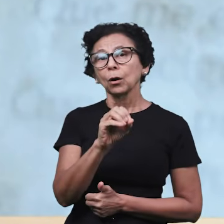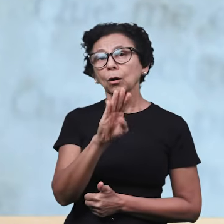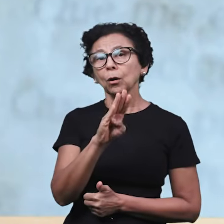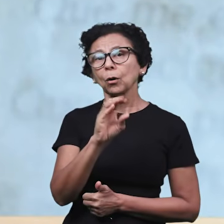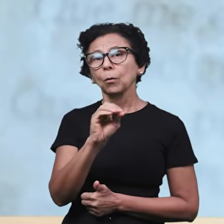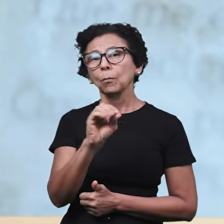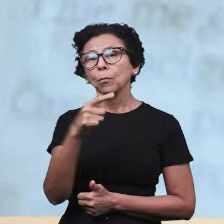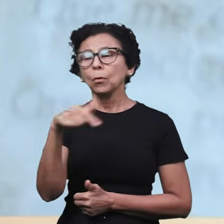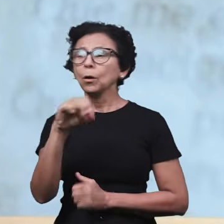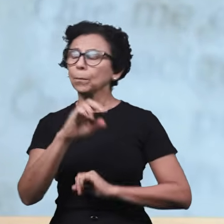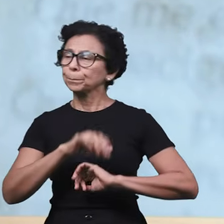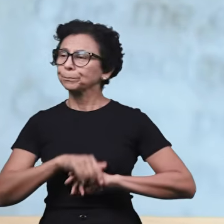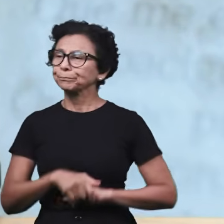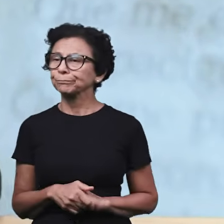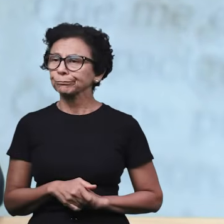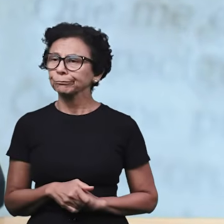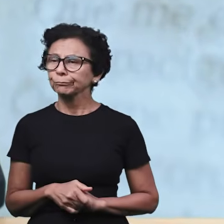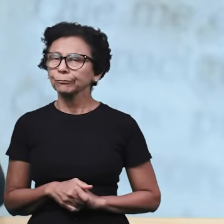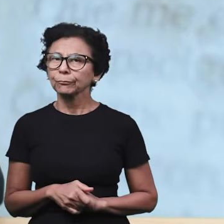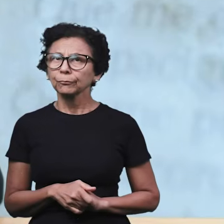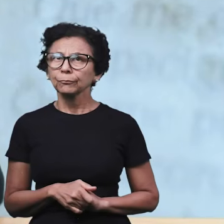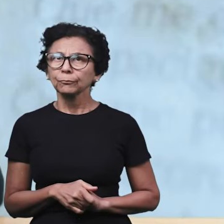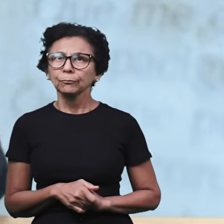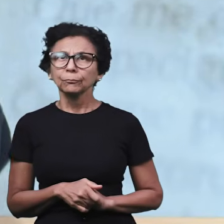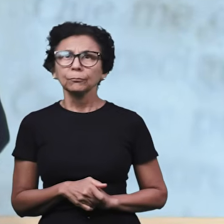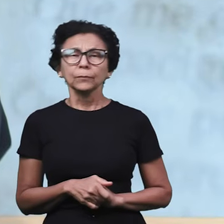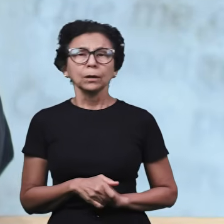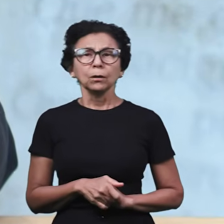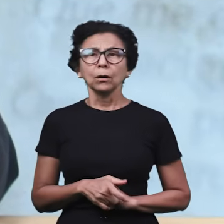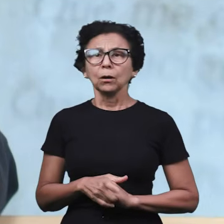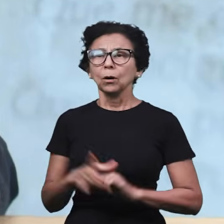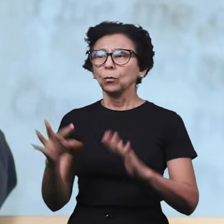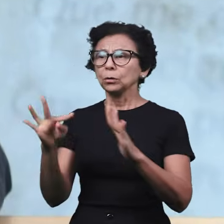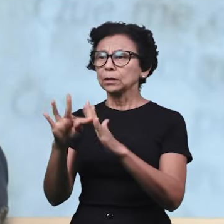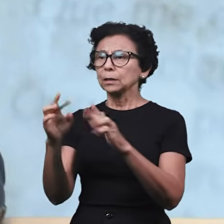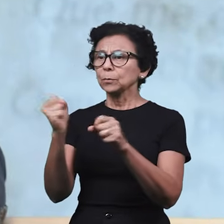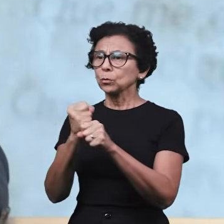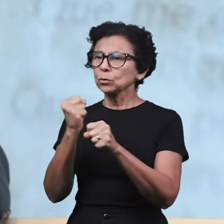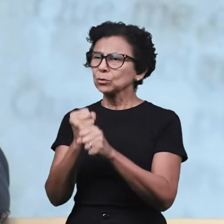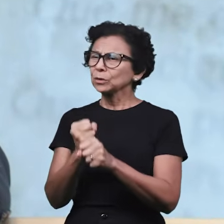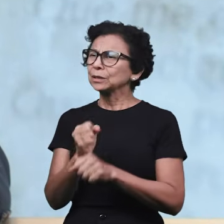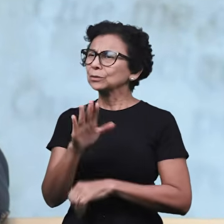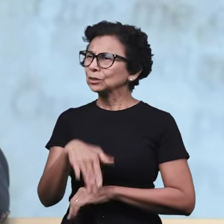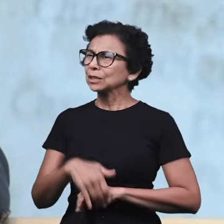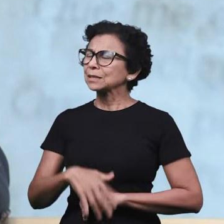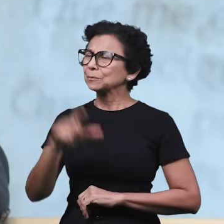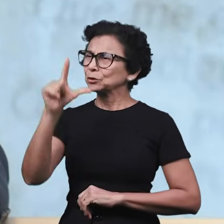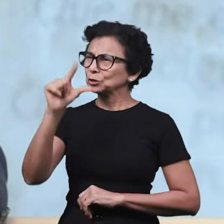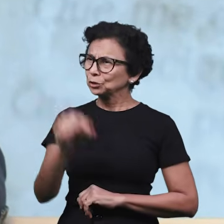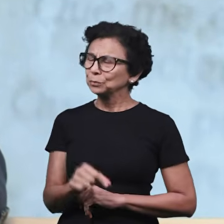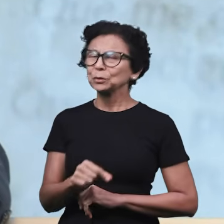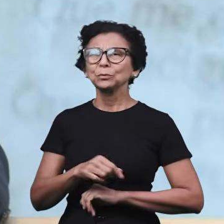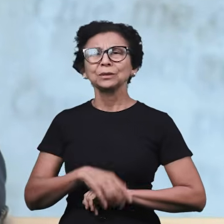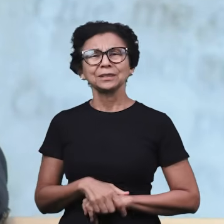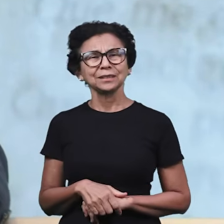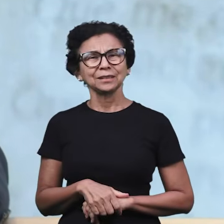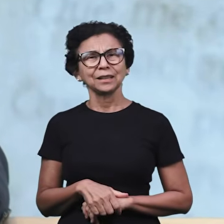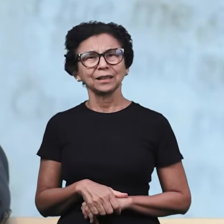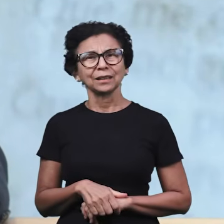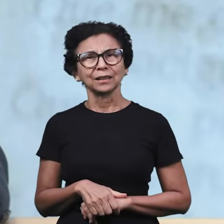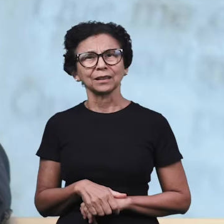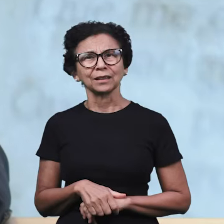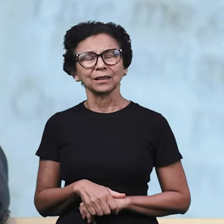funcionando. O que tinha que ser construído já foi construído. Você podia baixar as cargas de impostos para o nosso